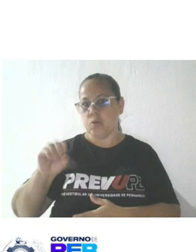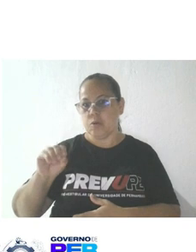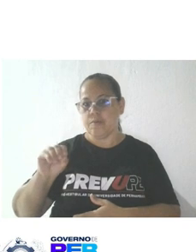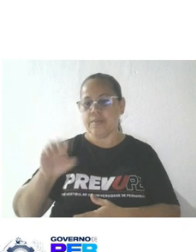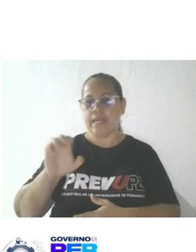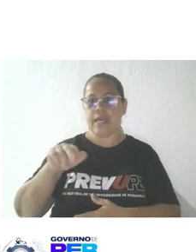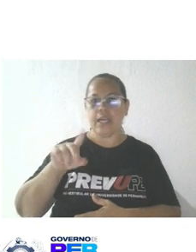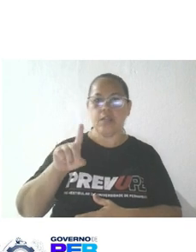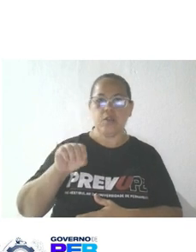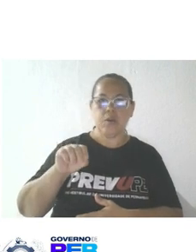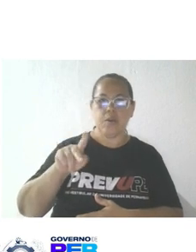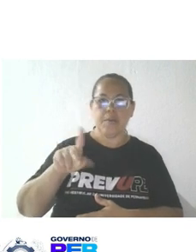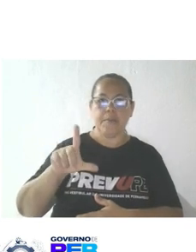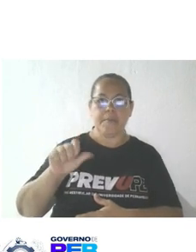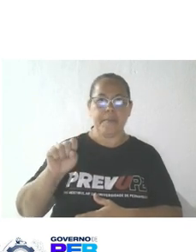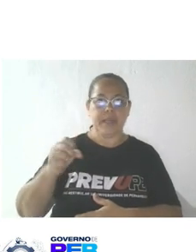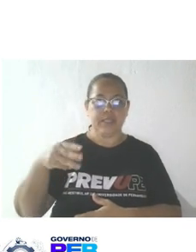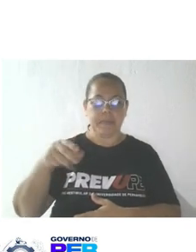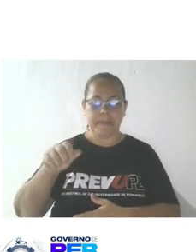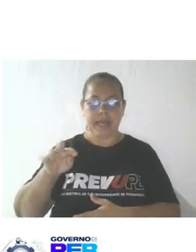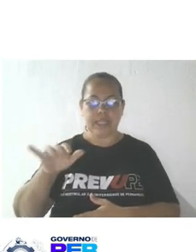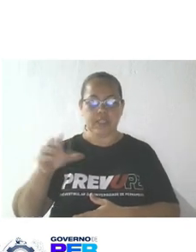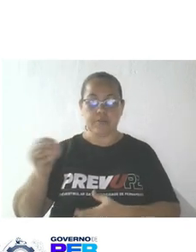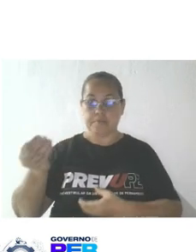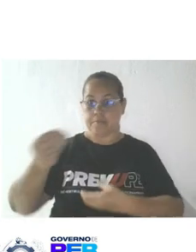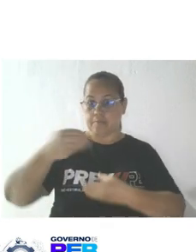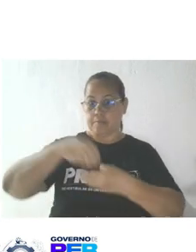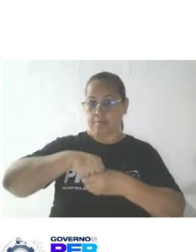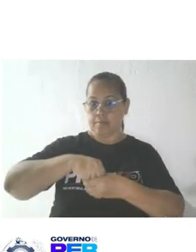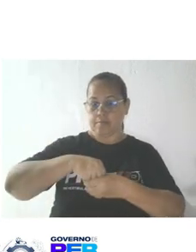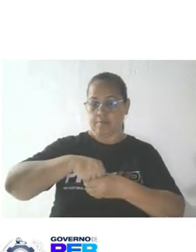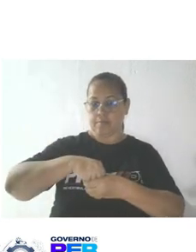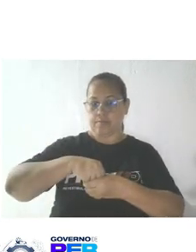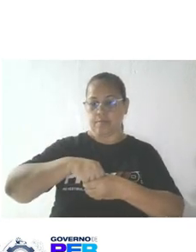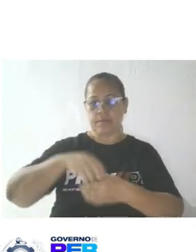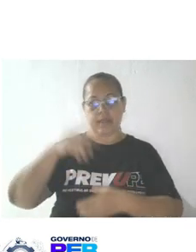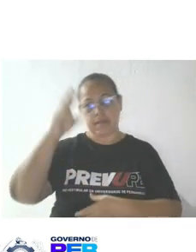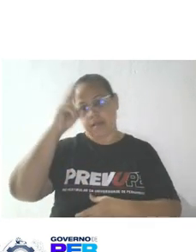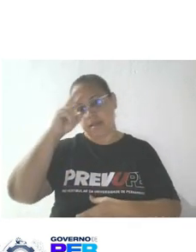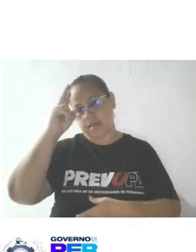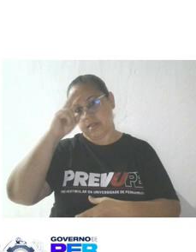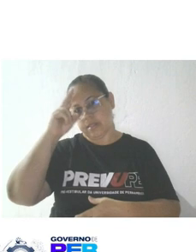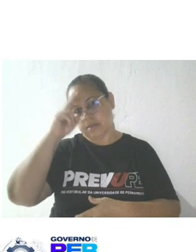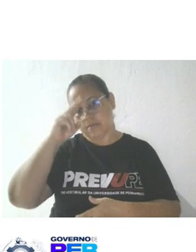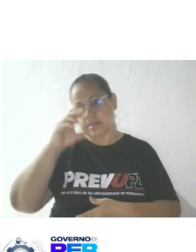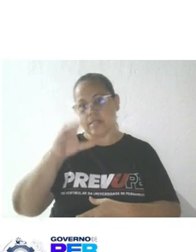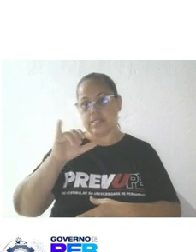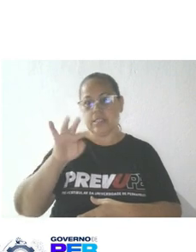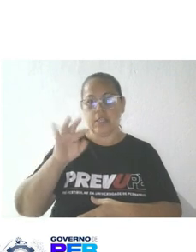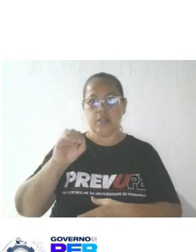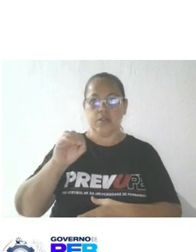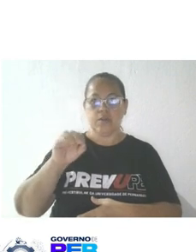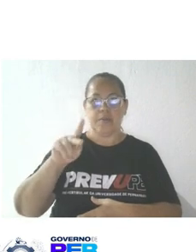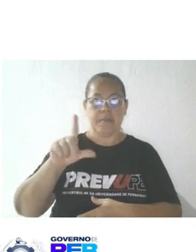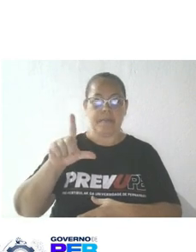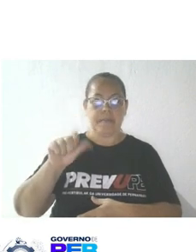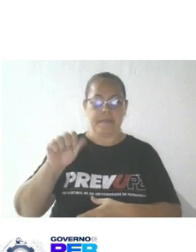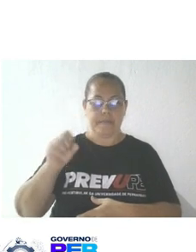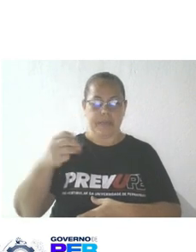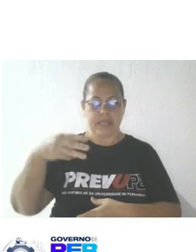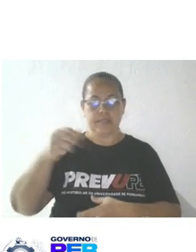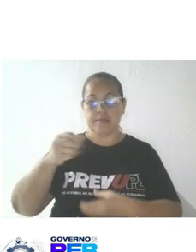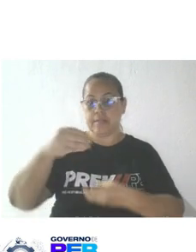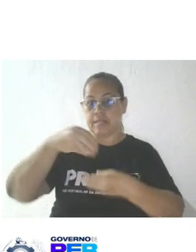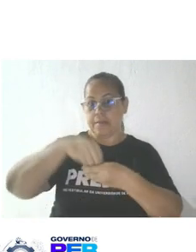endoplasmático. Então, endo é para dentro, plasmático lembra do citoplasma. Então, quem está mais para dentro da